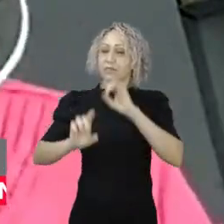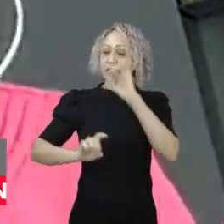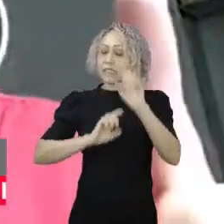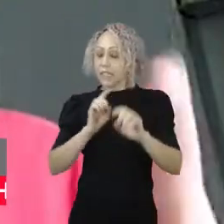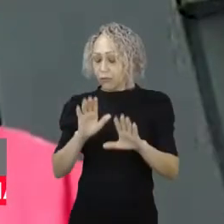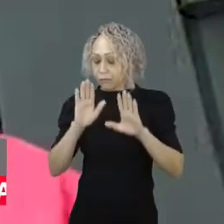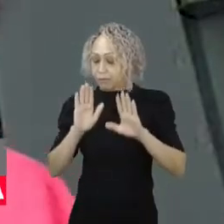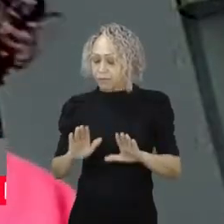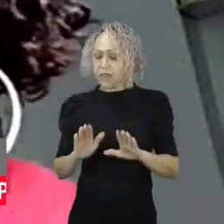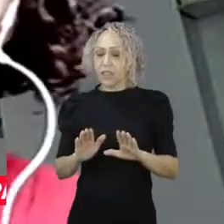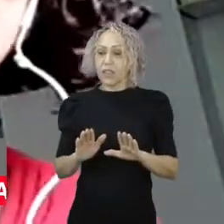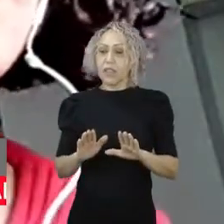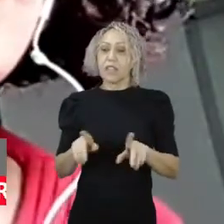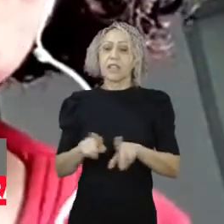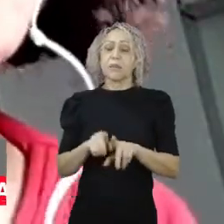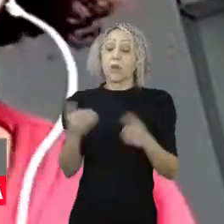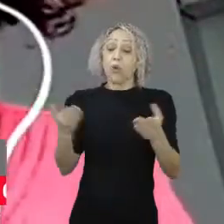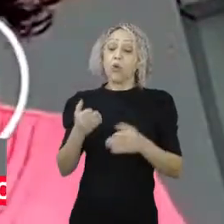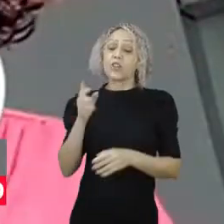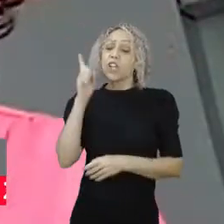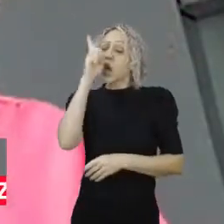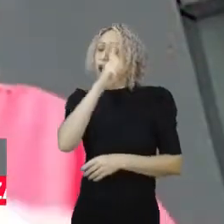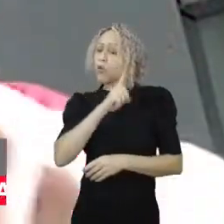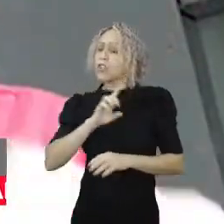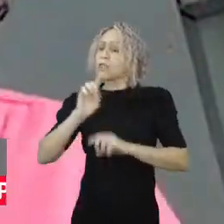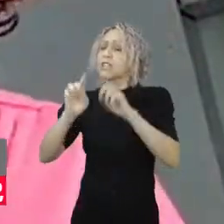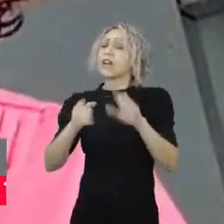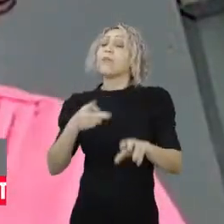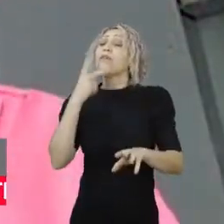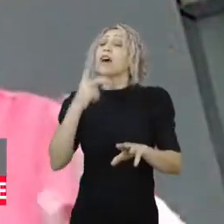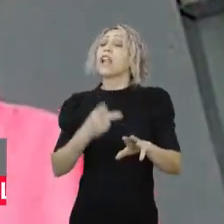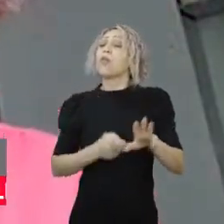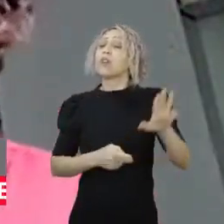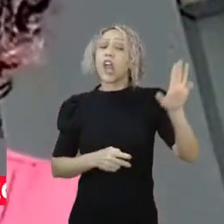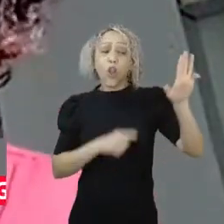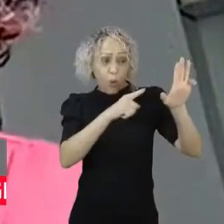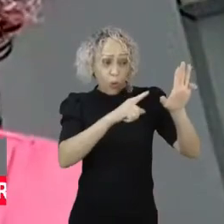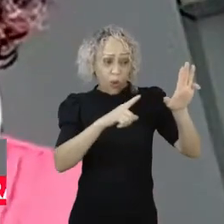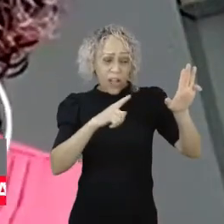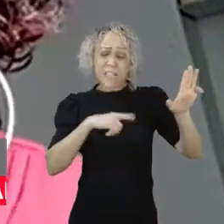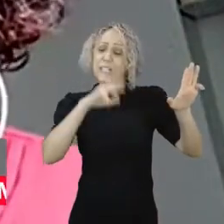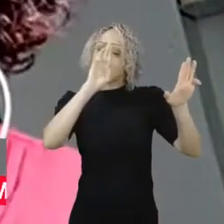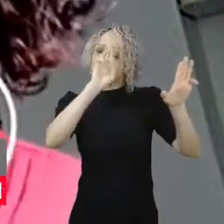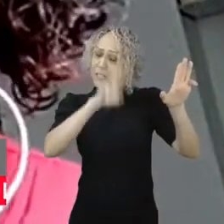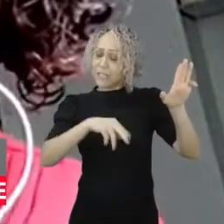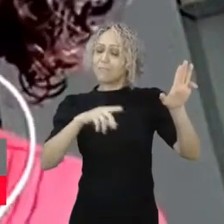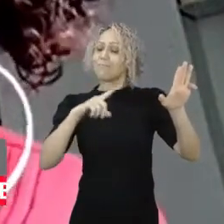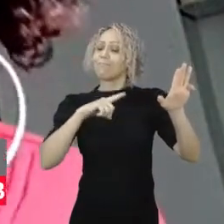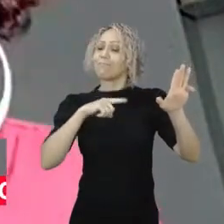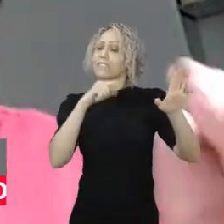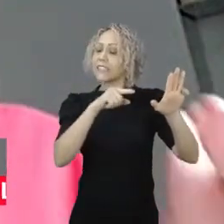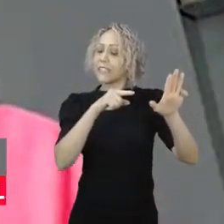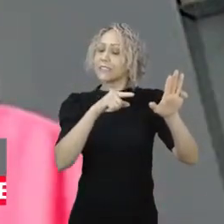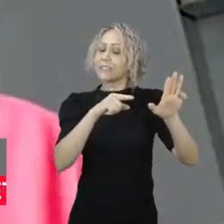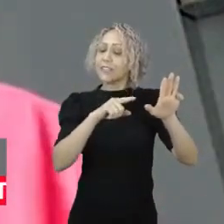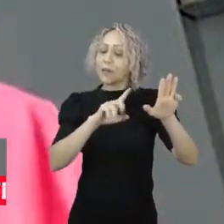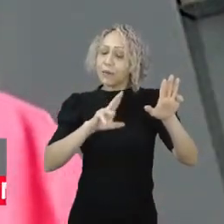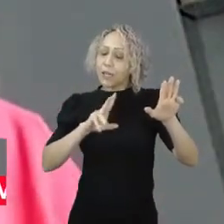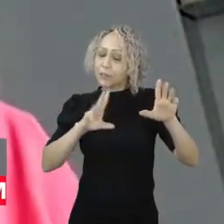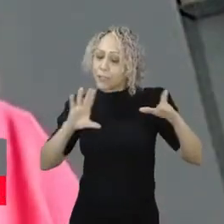tem razão, mas eu quero que vocês, inclusive, retornem também a um discurso do presidente